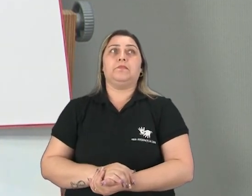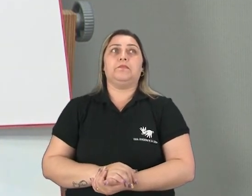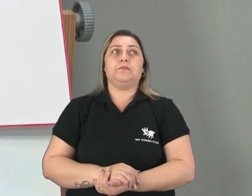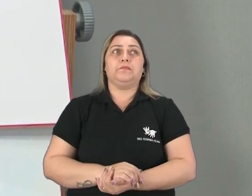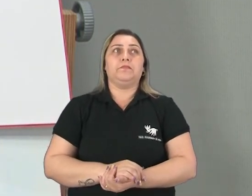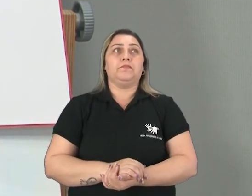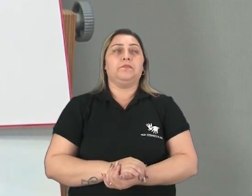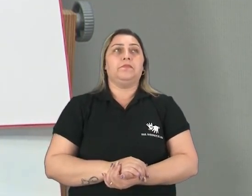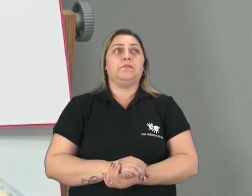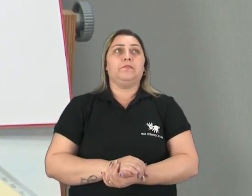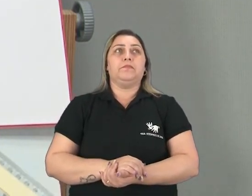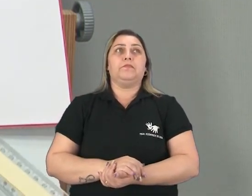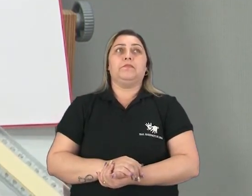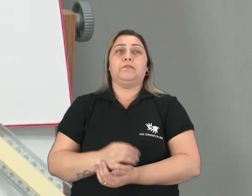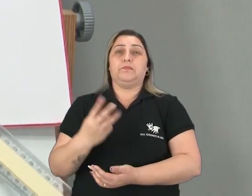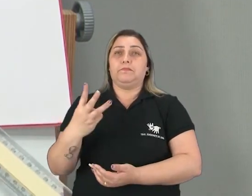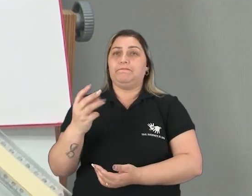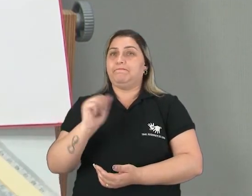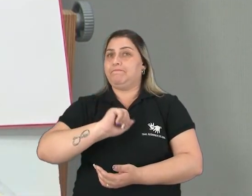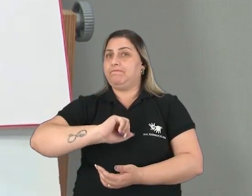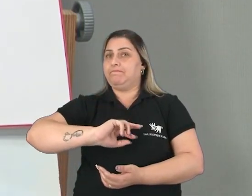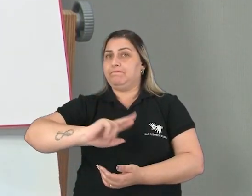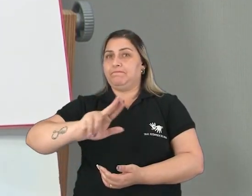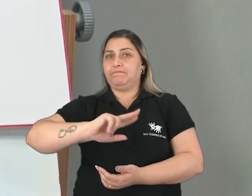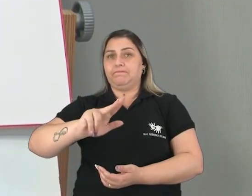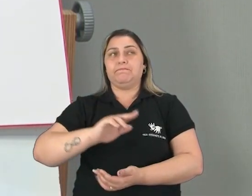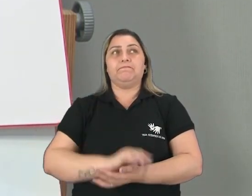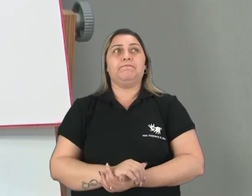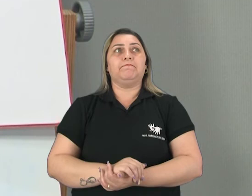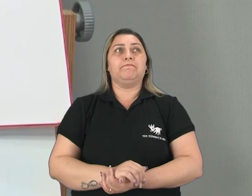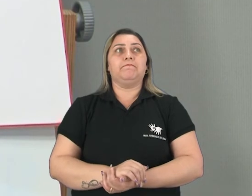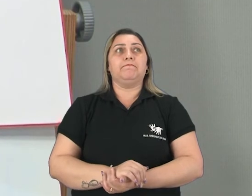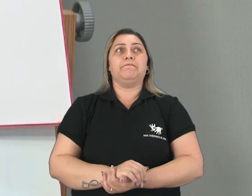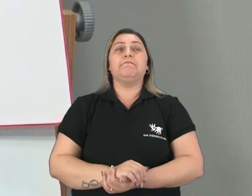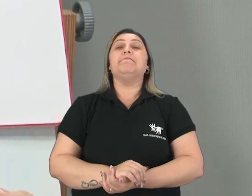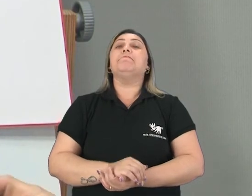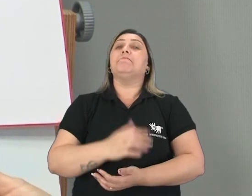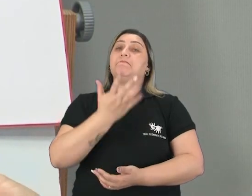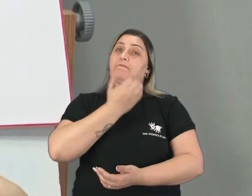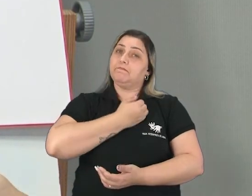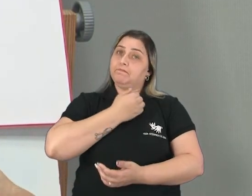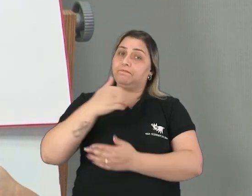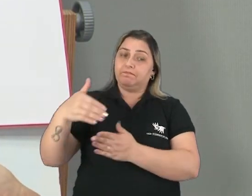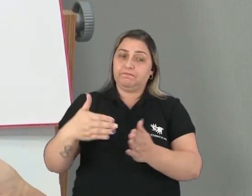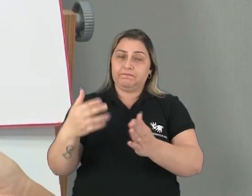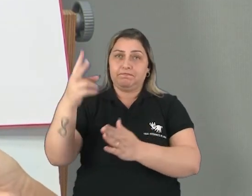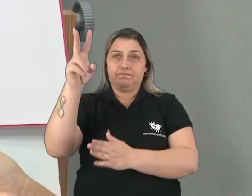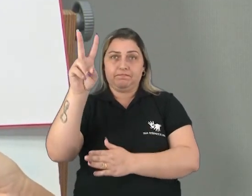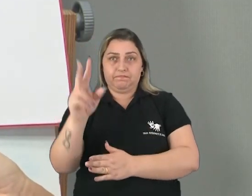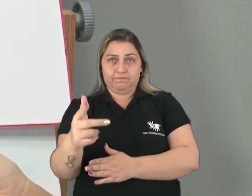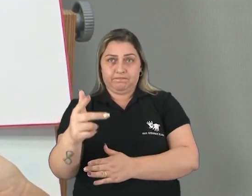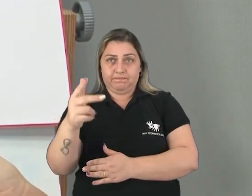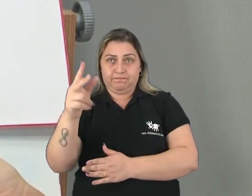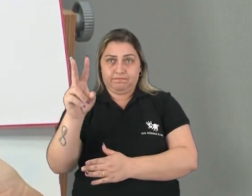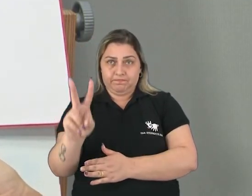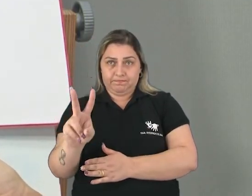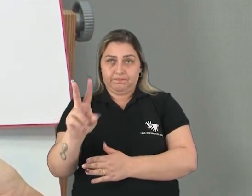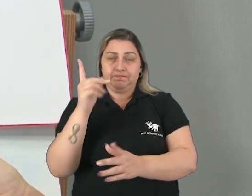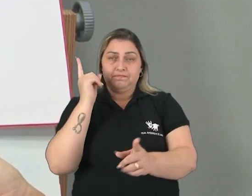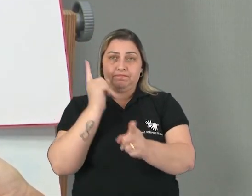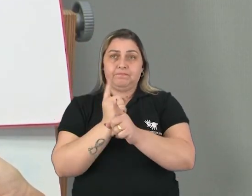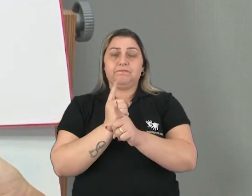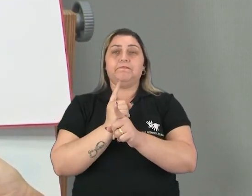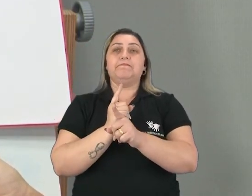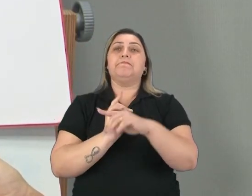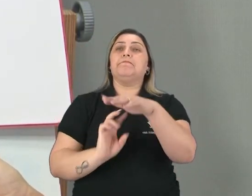Vamos percorrer o 3, não é. Então, vamos para o 2. 2 nós encontramos